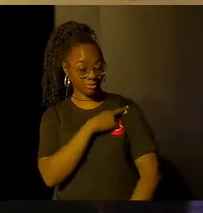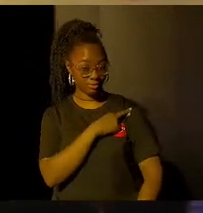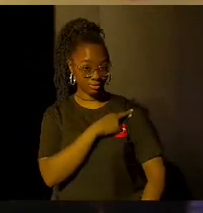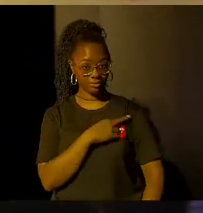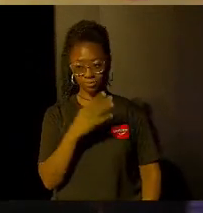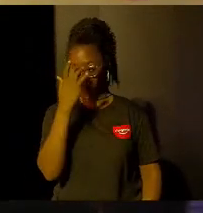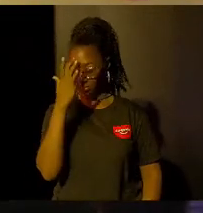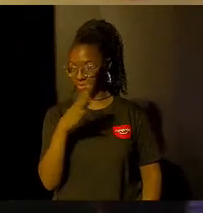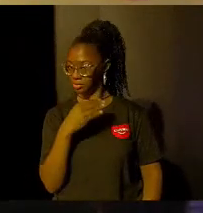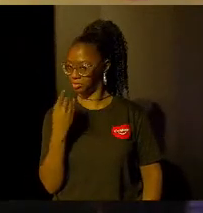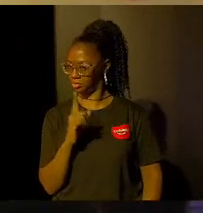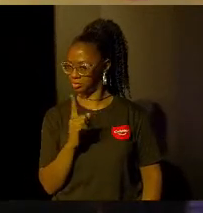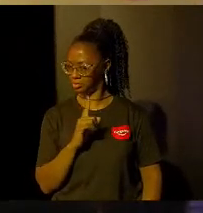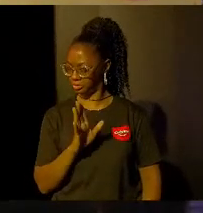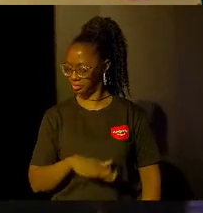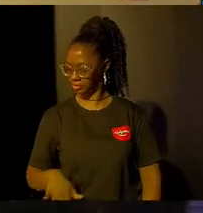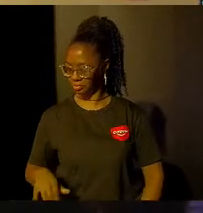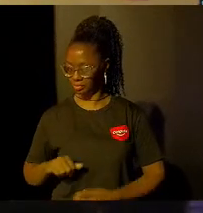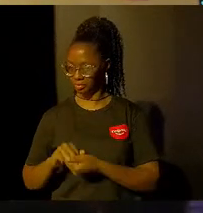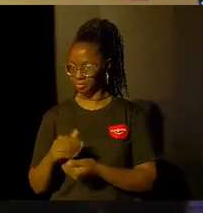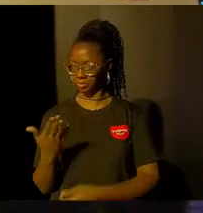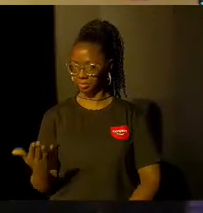É verdade